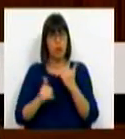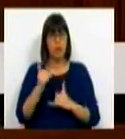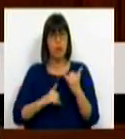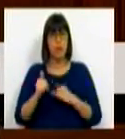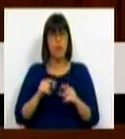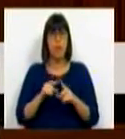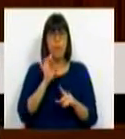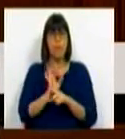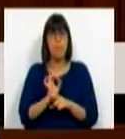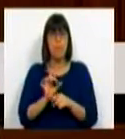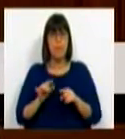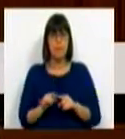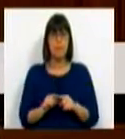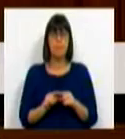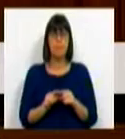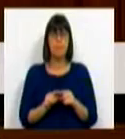reestruturação que